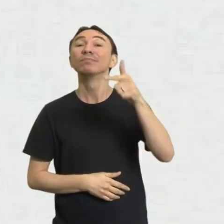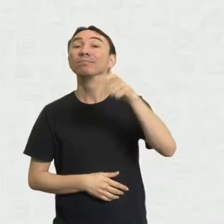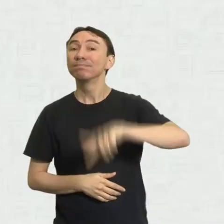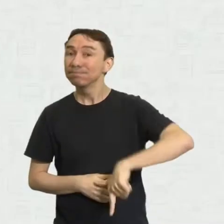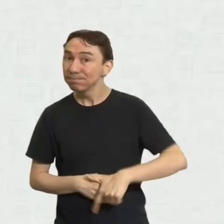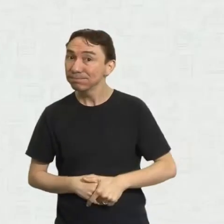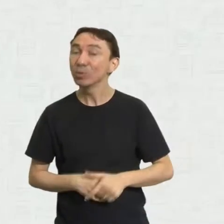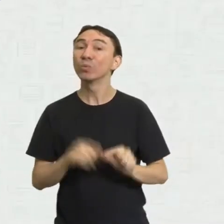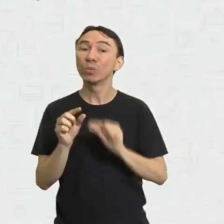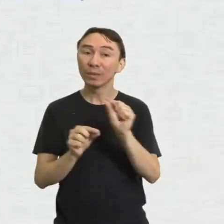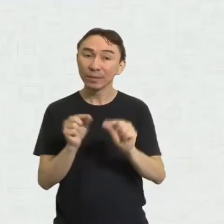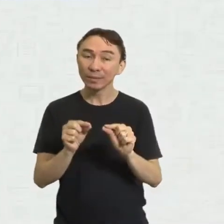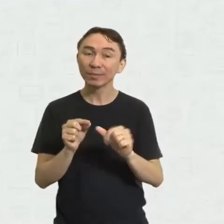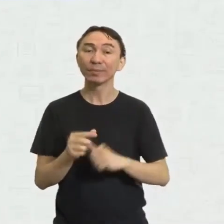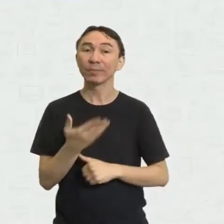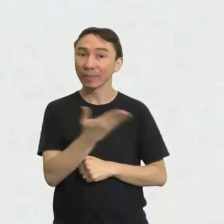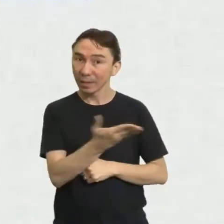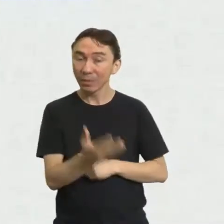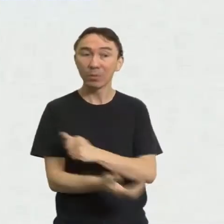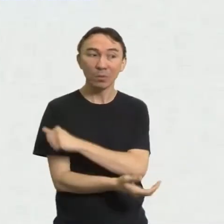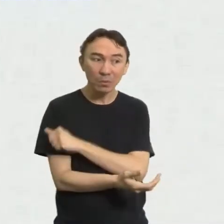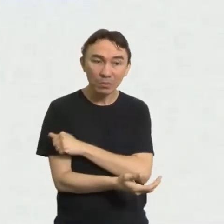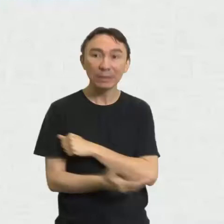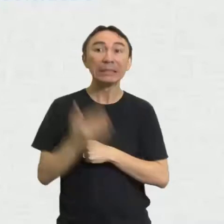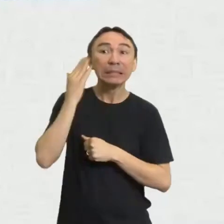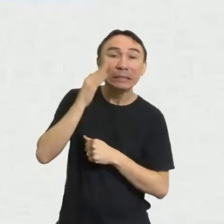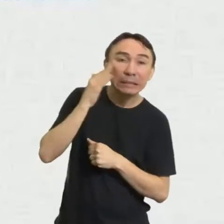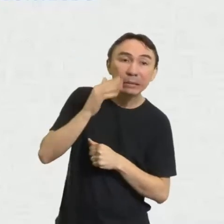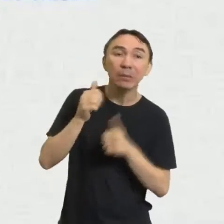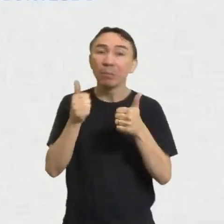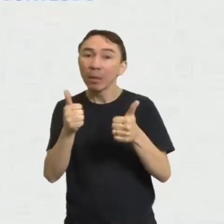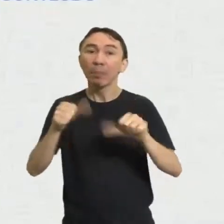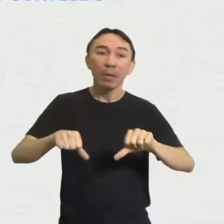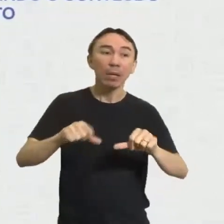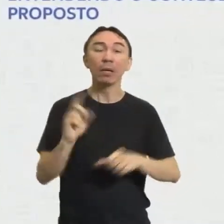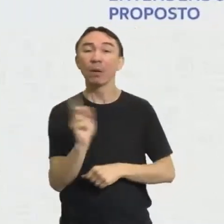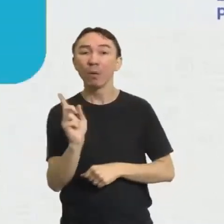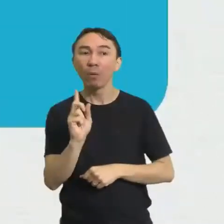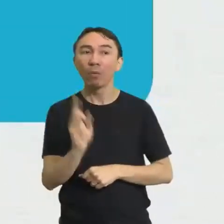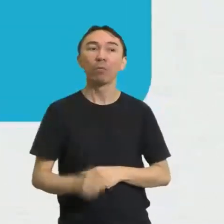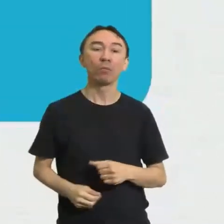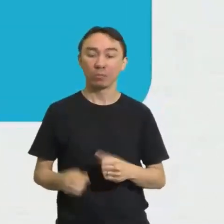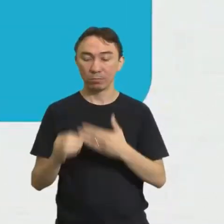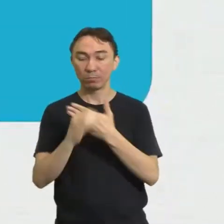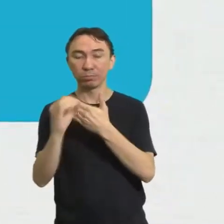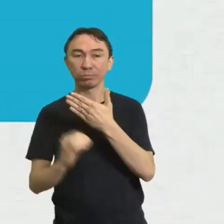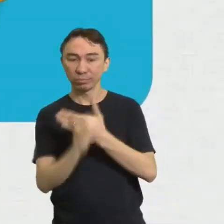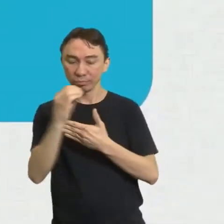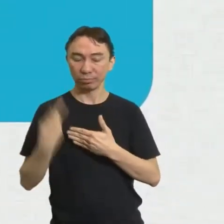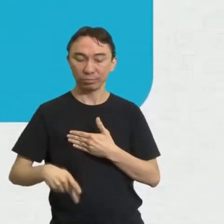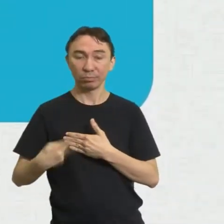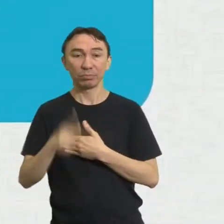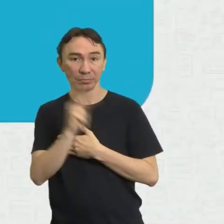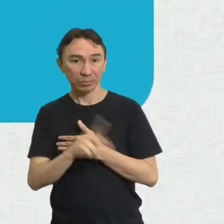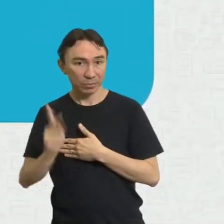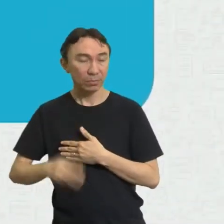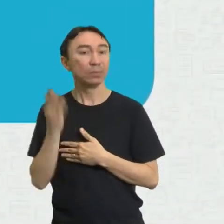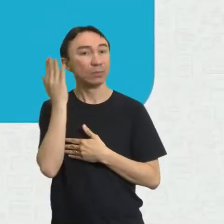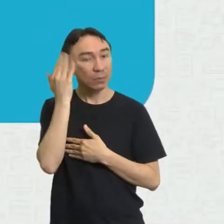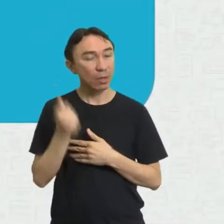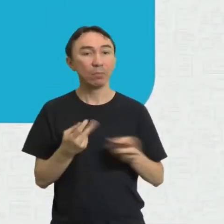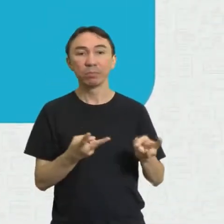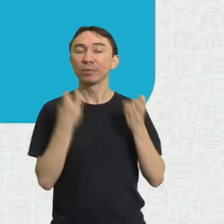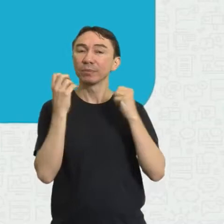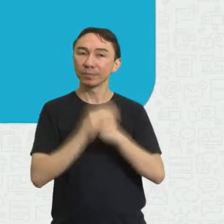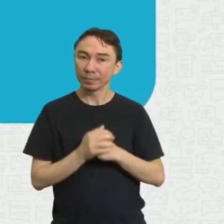se estão aproveitando e entendendo o conteúdo proposto. É bom ficar claro, o chat é um canal importante